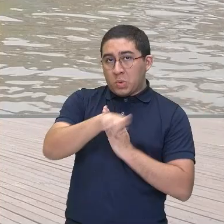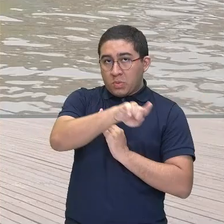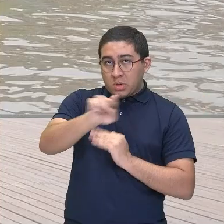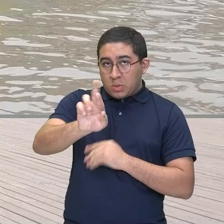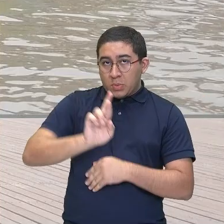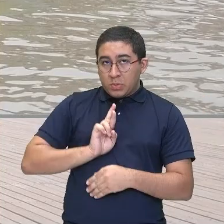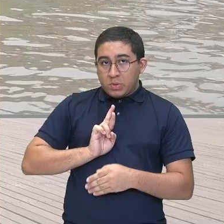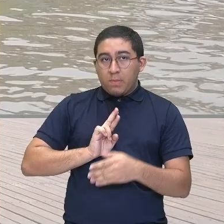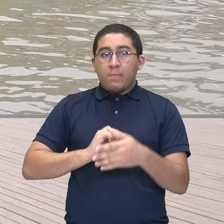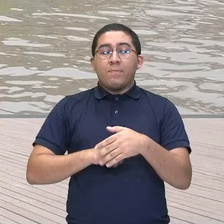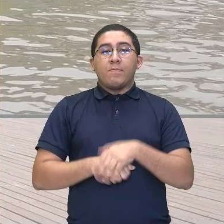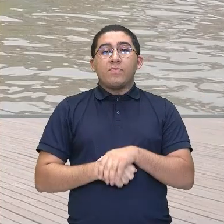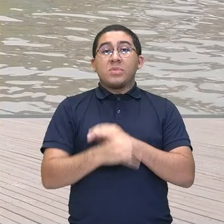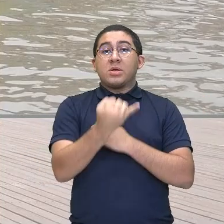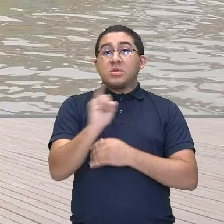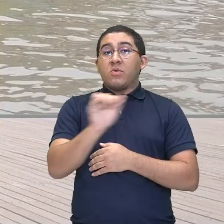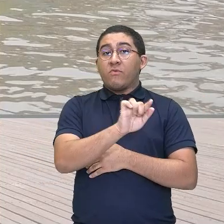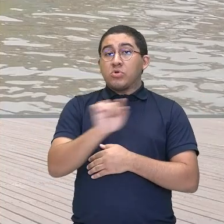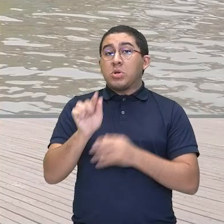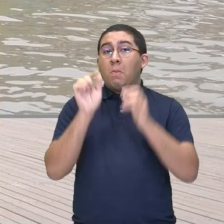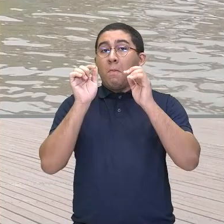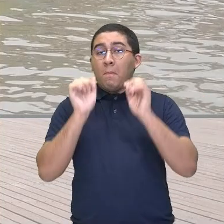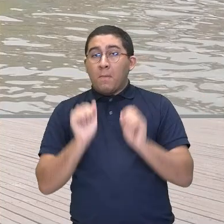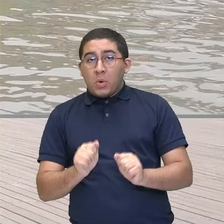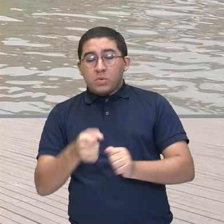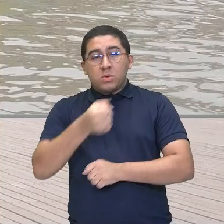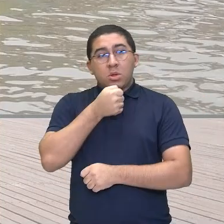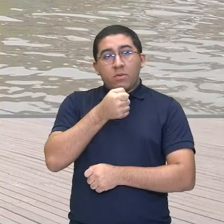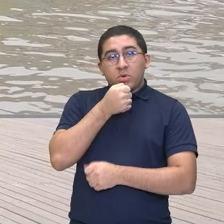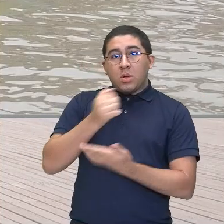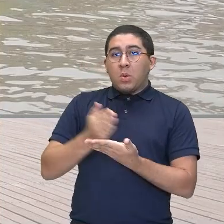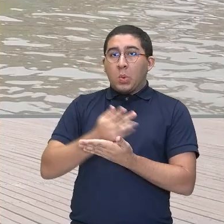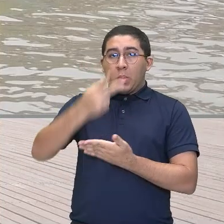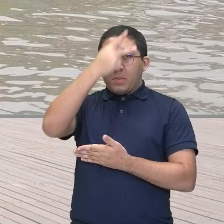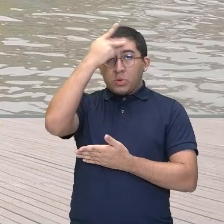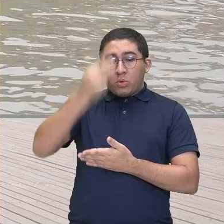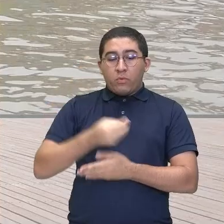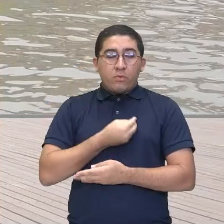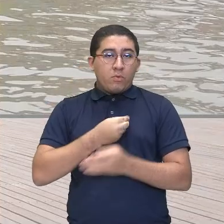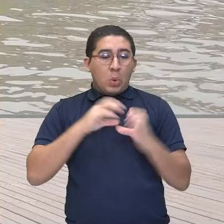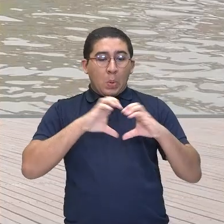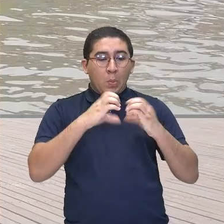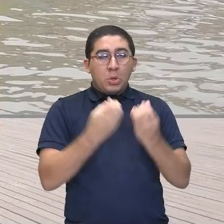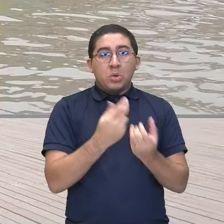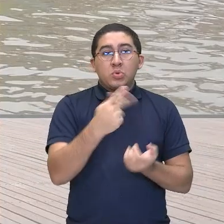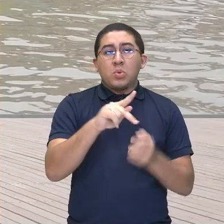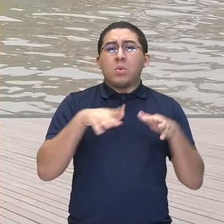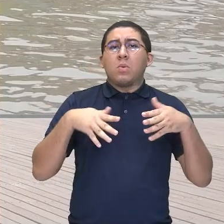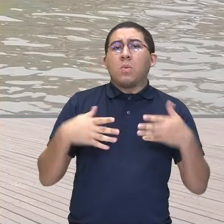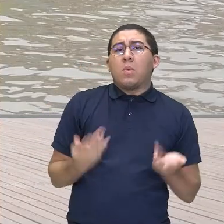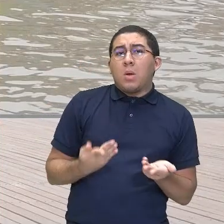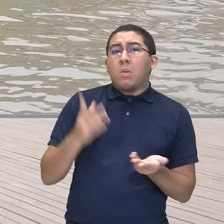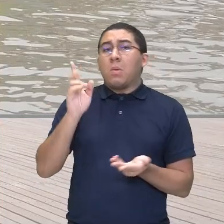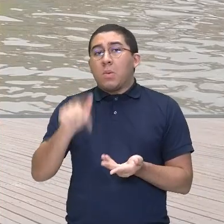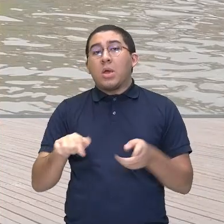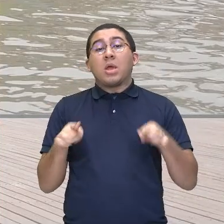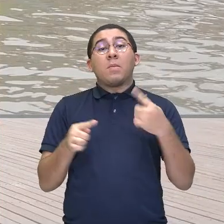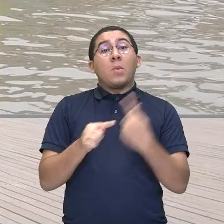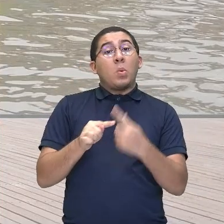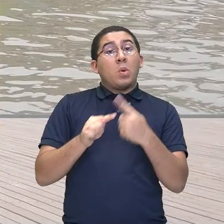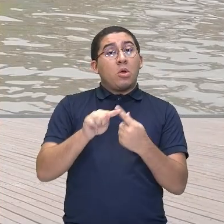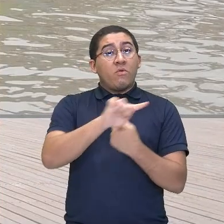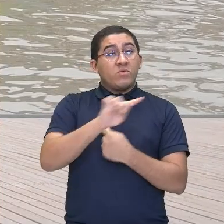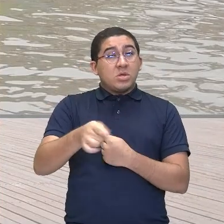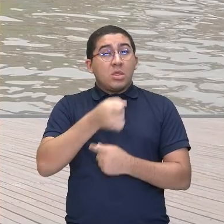vocês. Se você pudesse entrevistar alguém da sua comunidade, quem seria e por que você entrevistaria